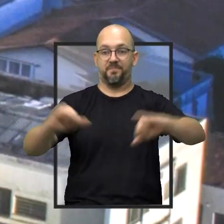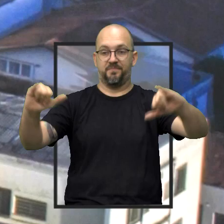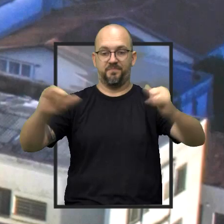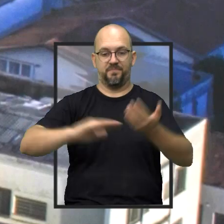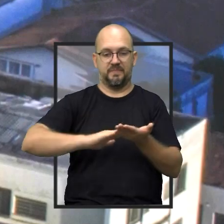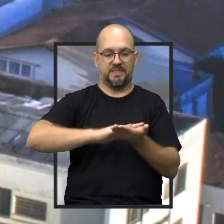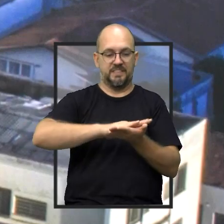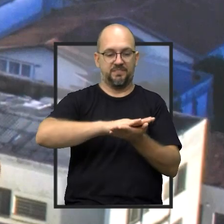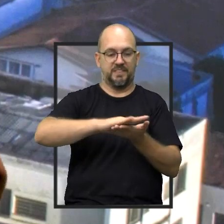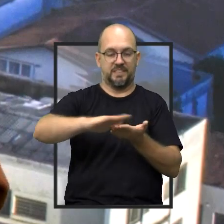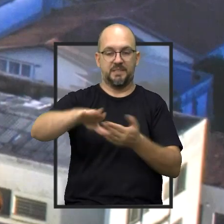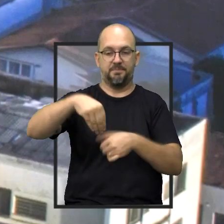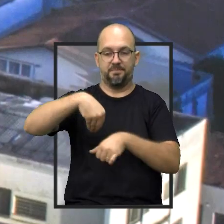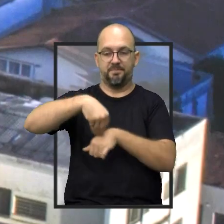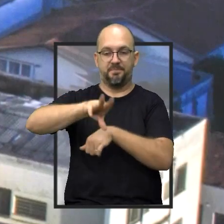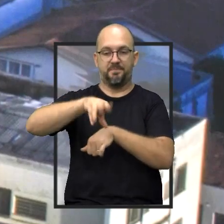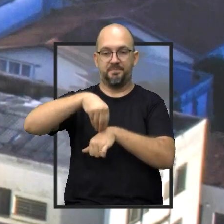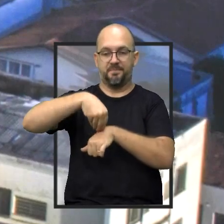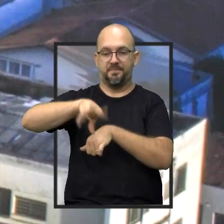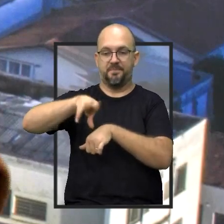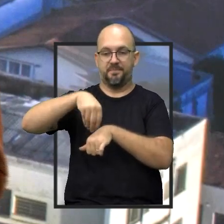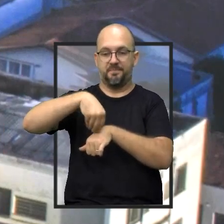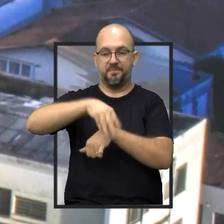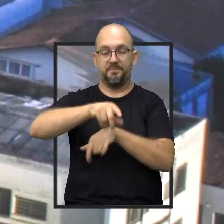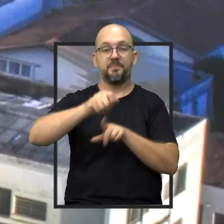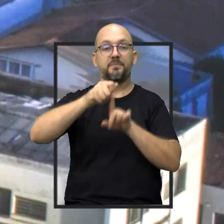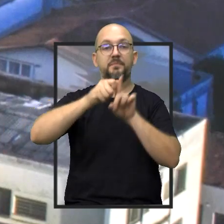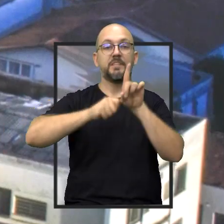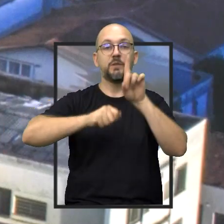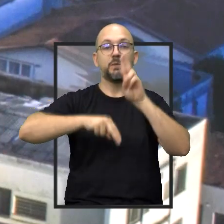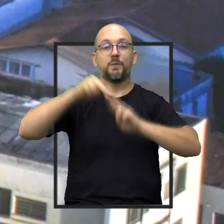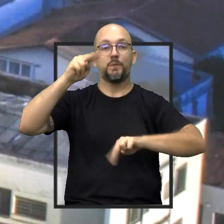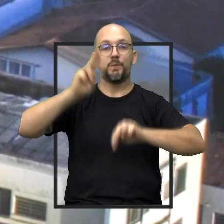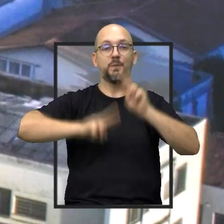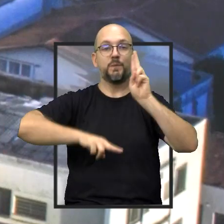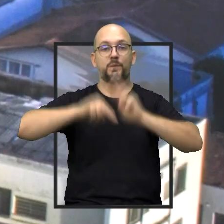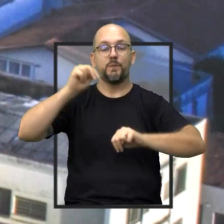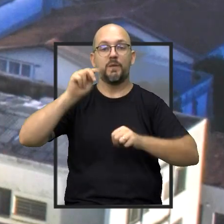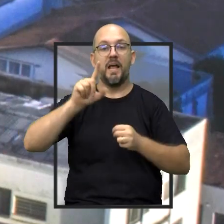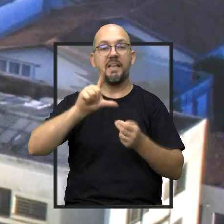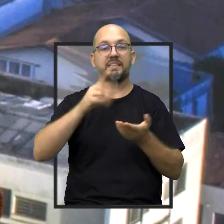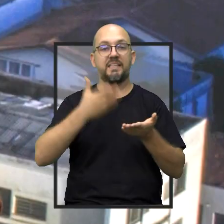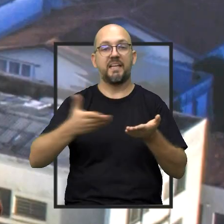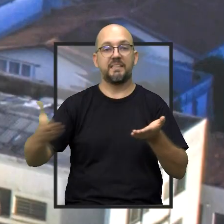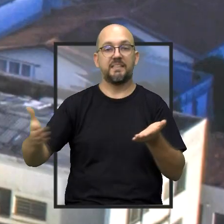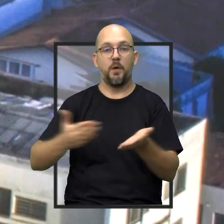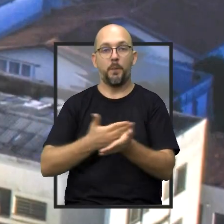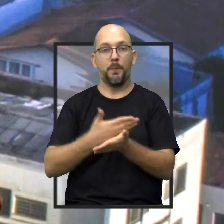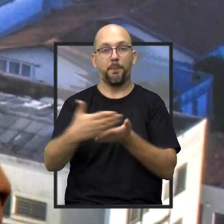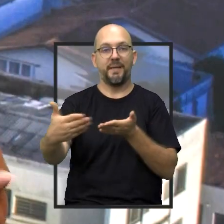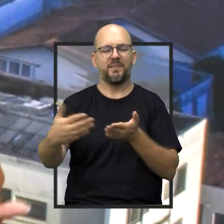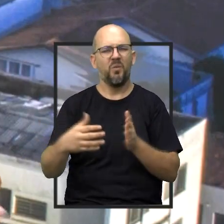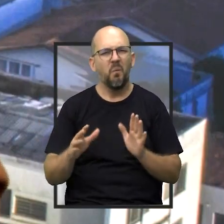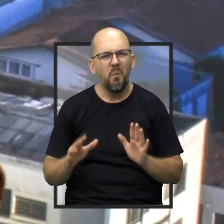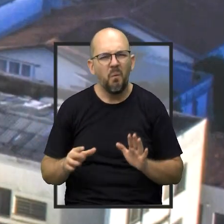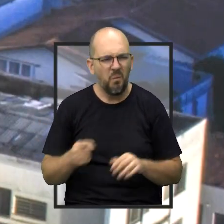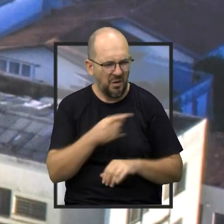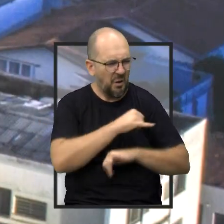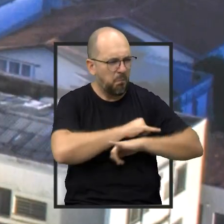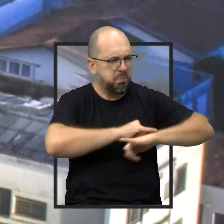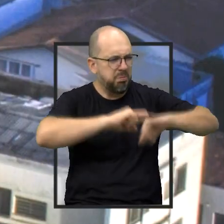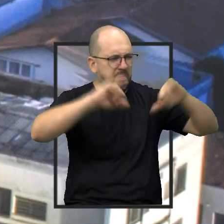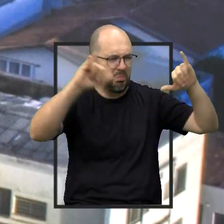de RECAP e informando a população que em junho vai ser a licitação. Ou seja, divulgou